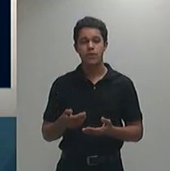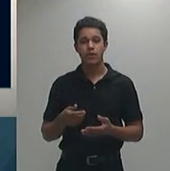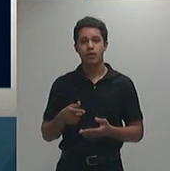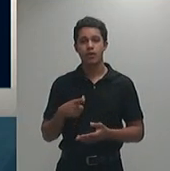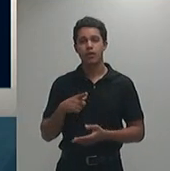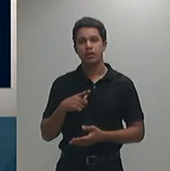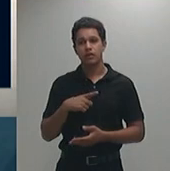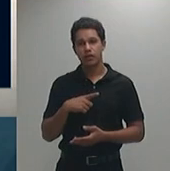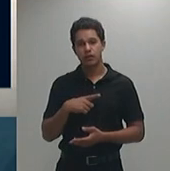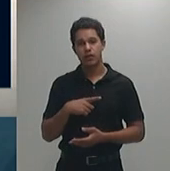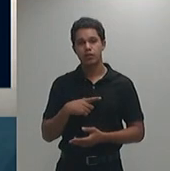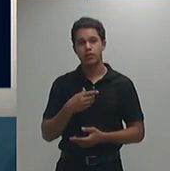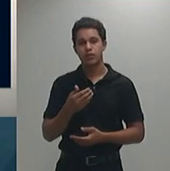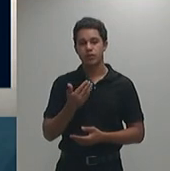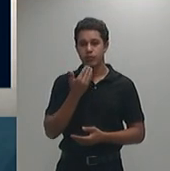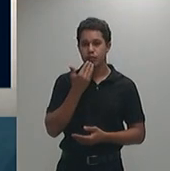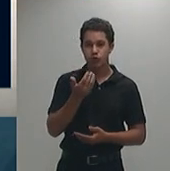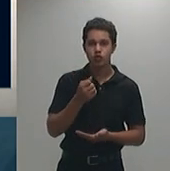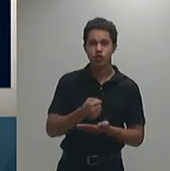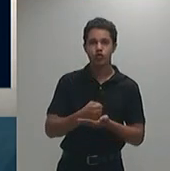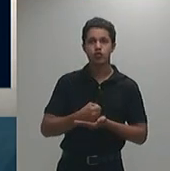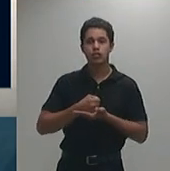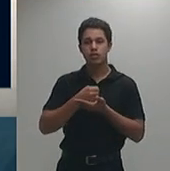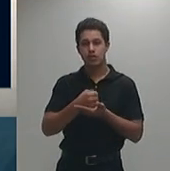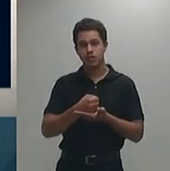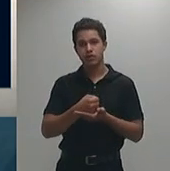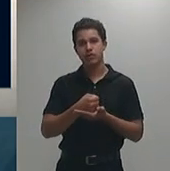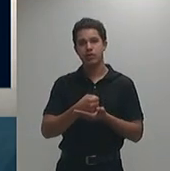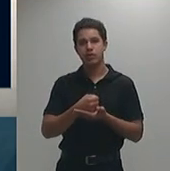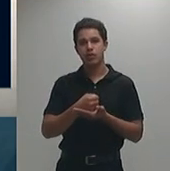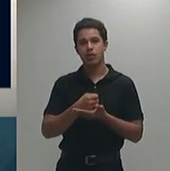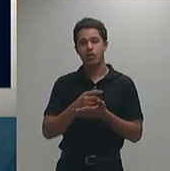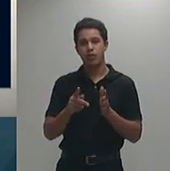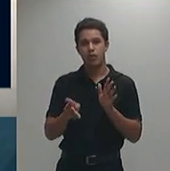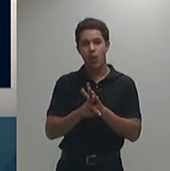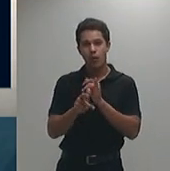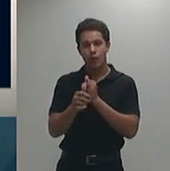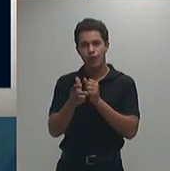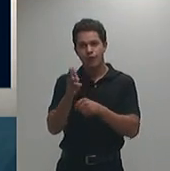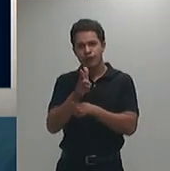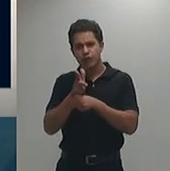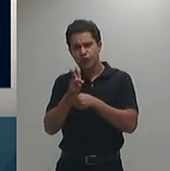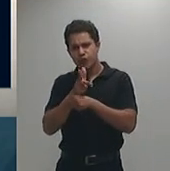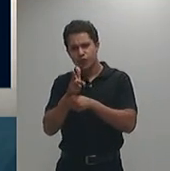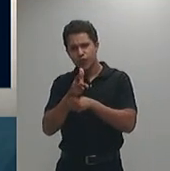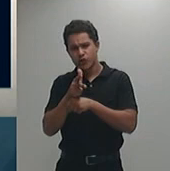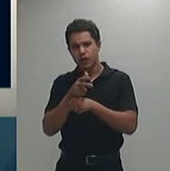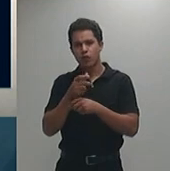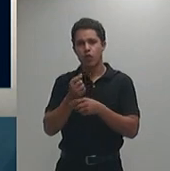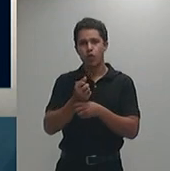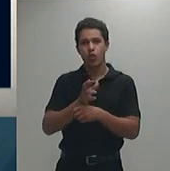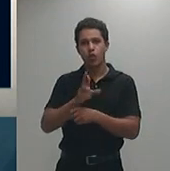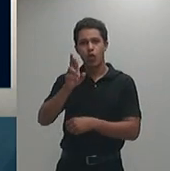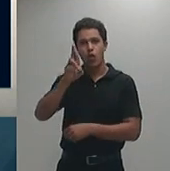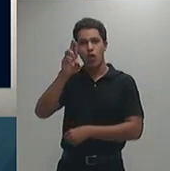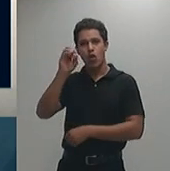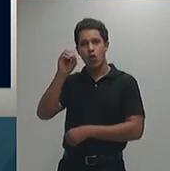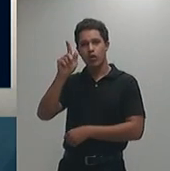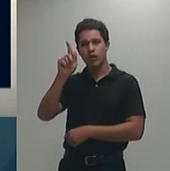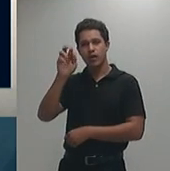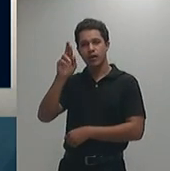pedir sustentação pelo por videoconferência pelo Doutor Rodrigo tanure da fenasaúde